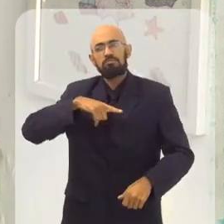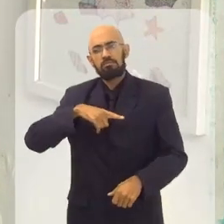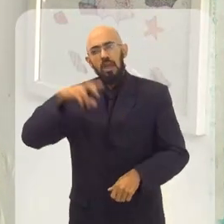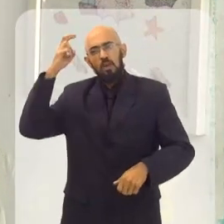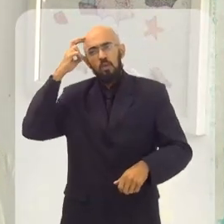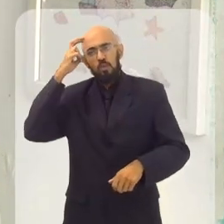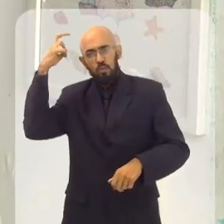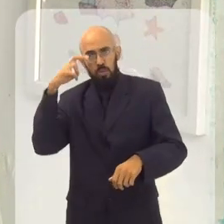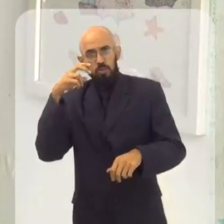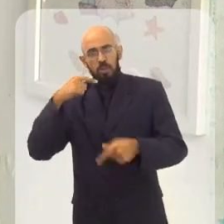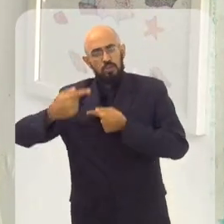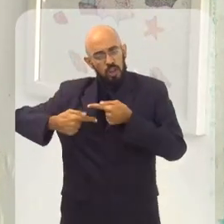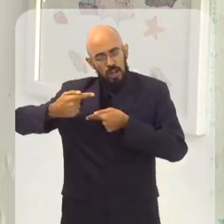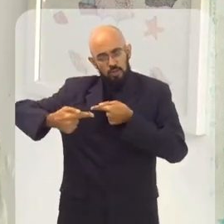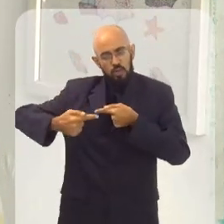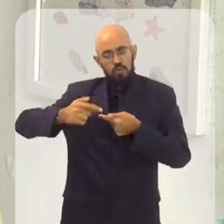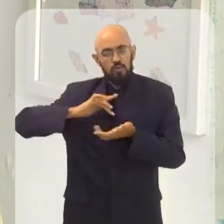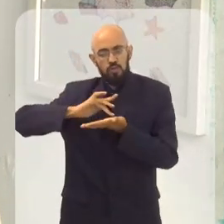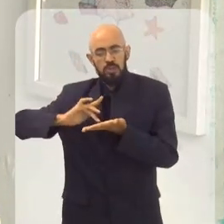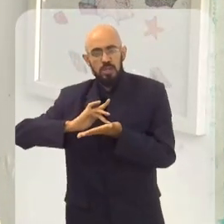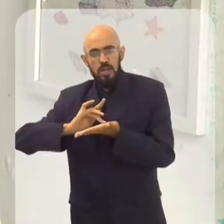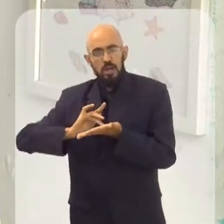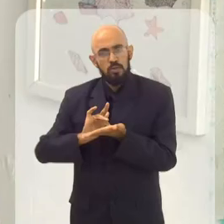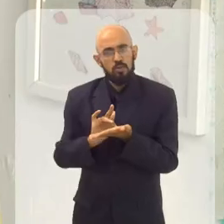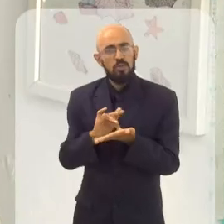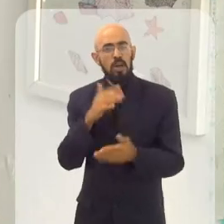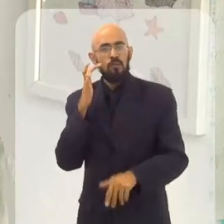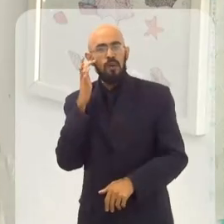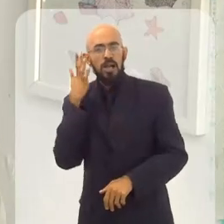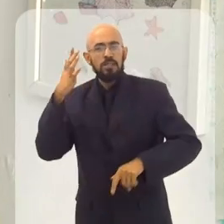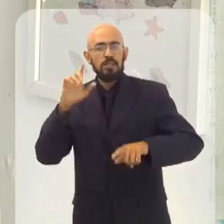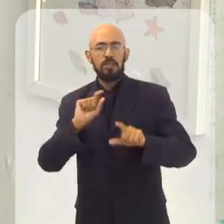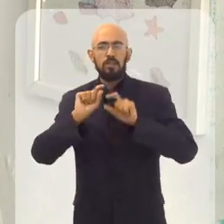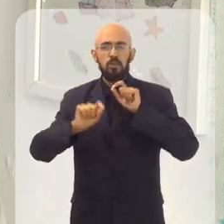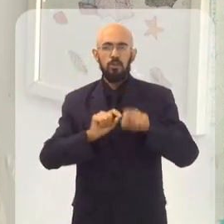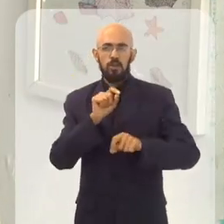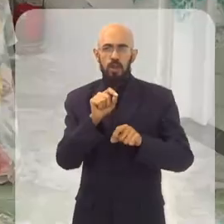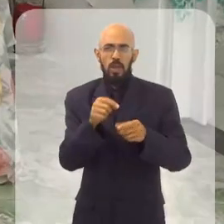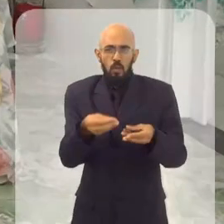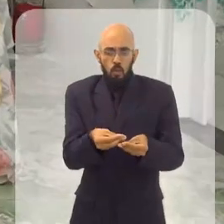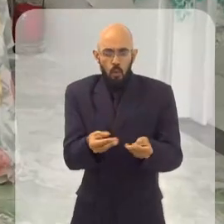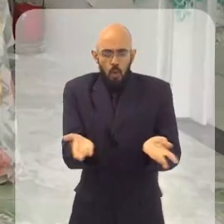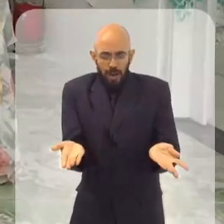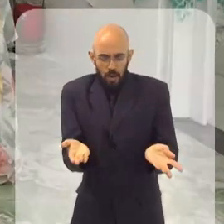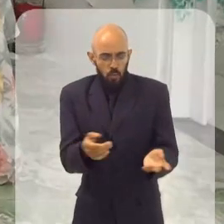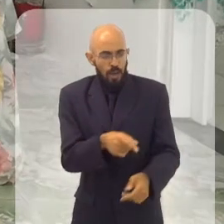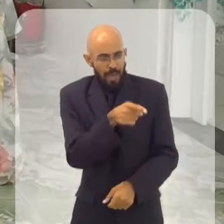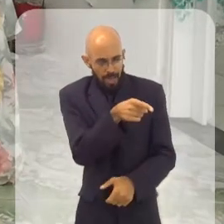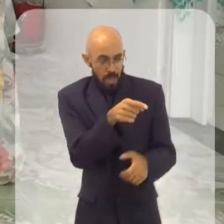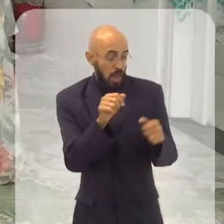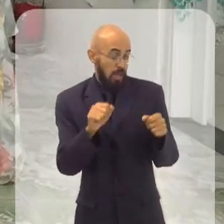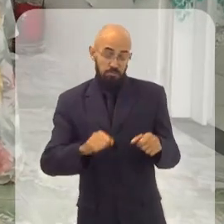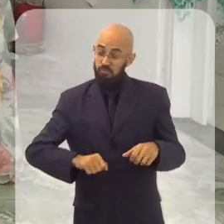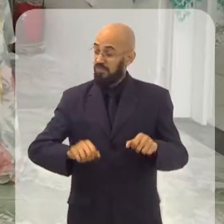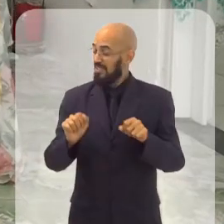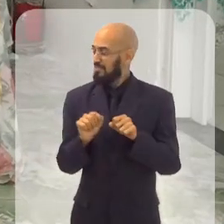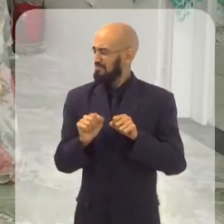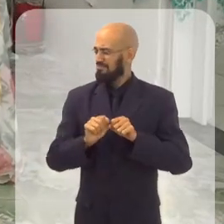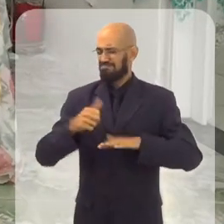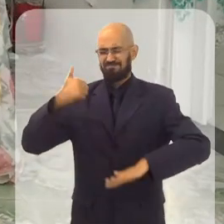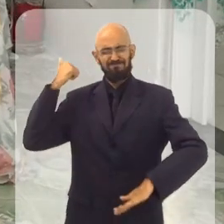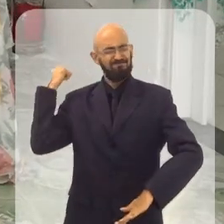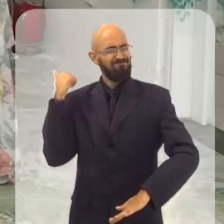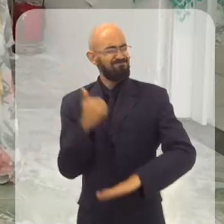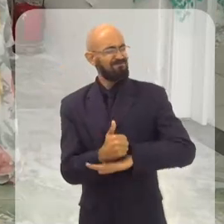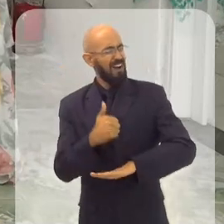na etnia cigana que eu acho que facilitam essa parte de oráculo. Ela, por exemplo, botava a carta como ninguém. Tá? Ela